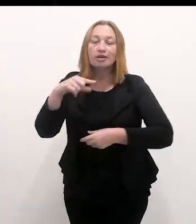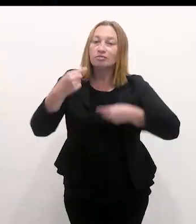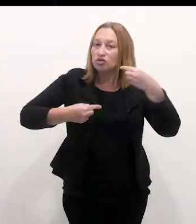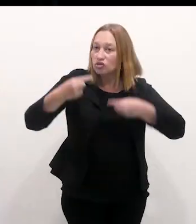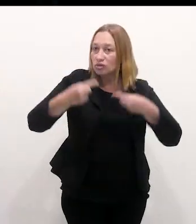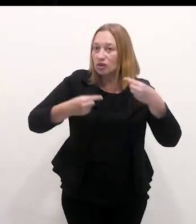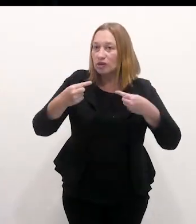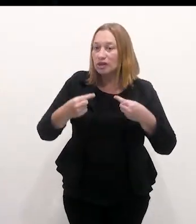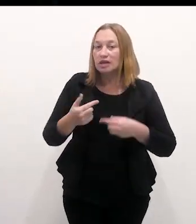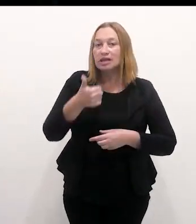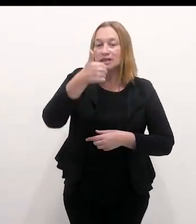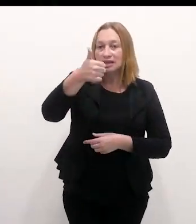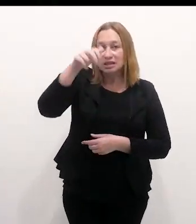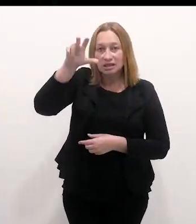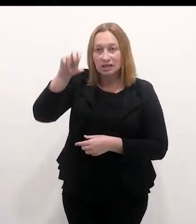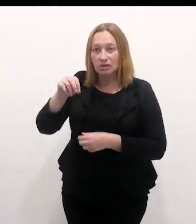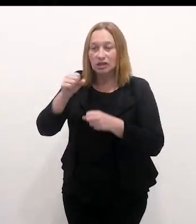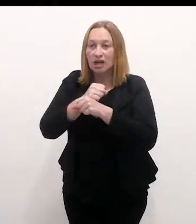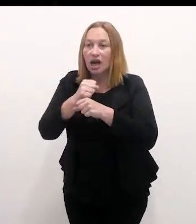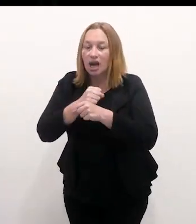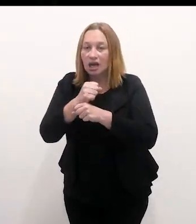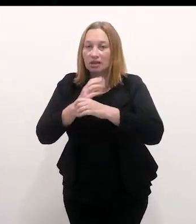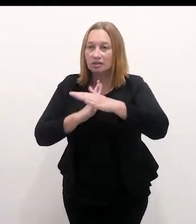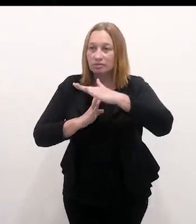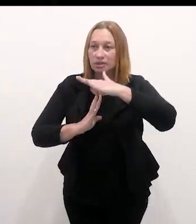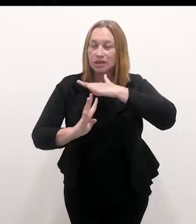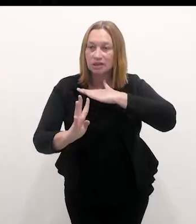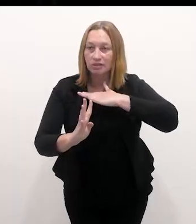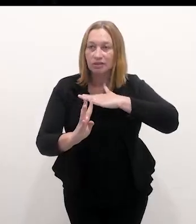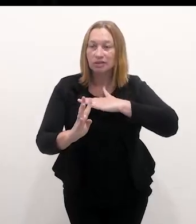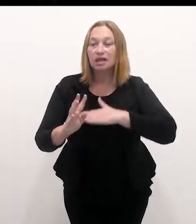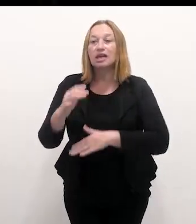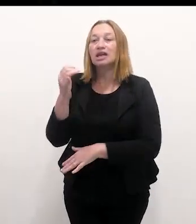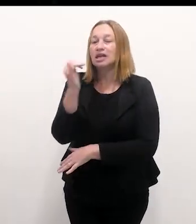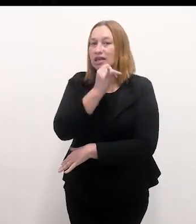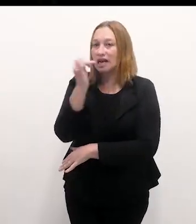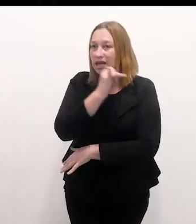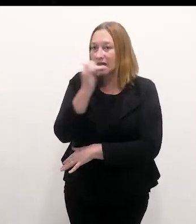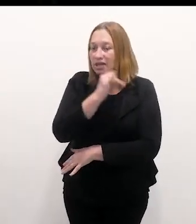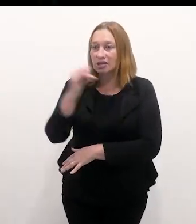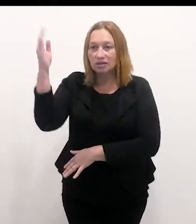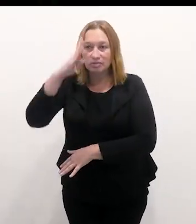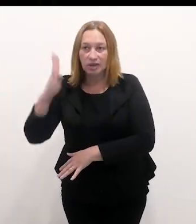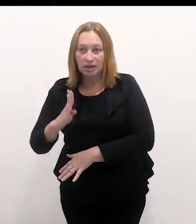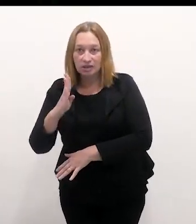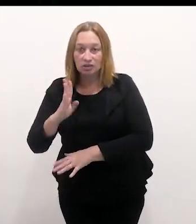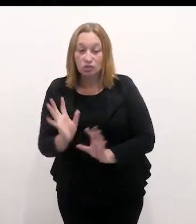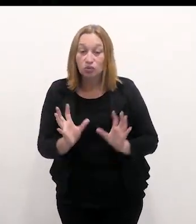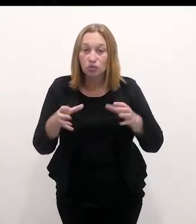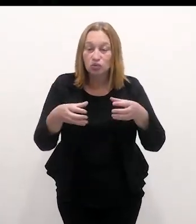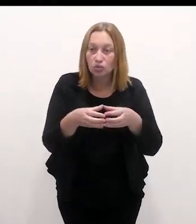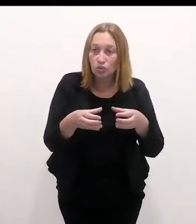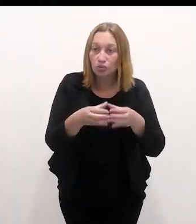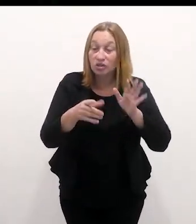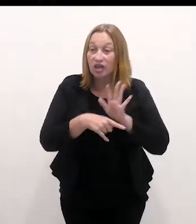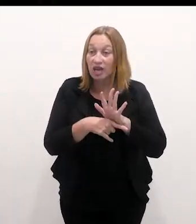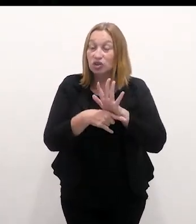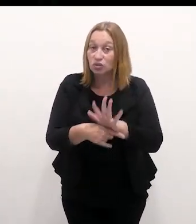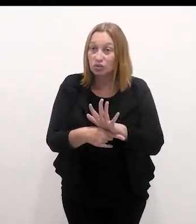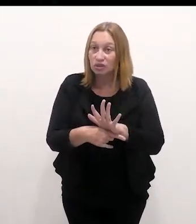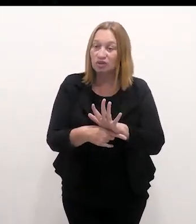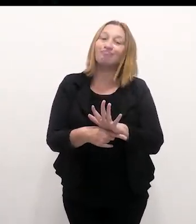vamos debater os 150 anos da migração italiana no Brasil, uma das maiores colônias e que